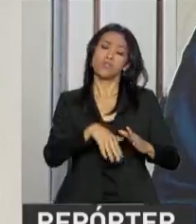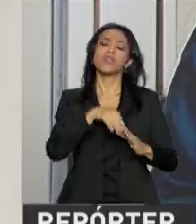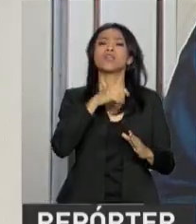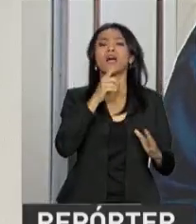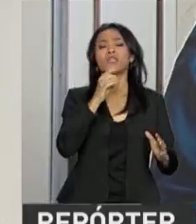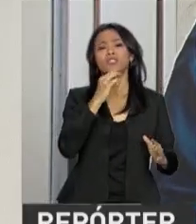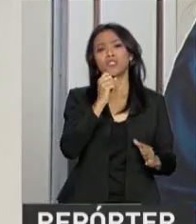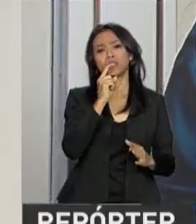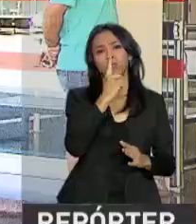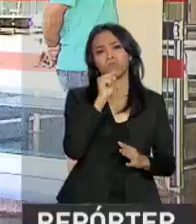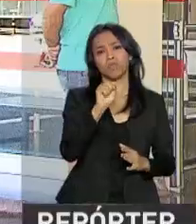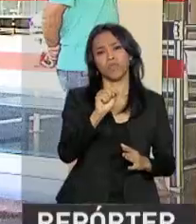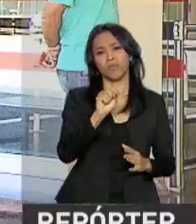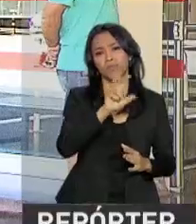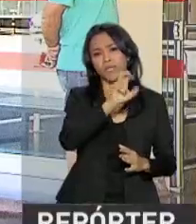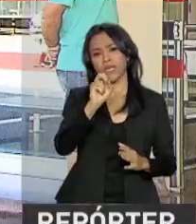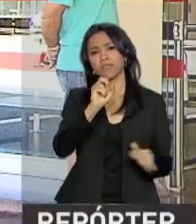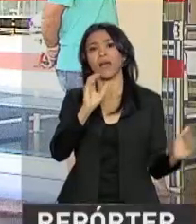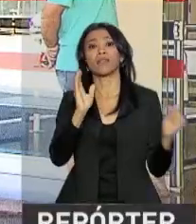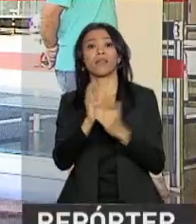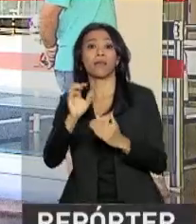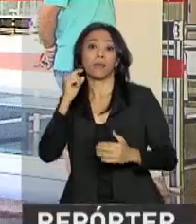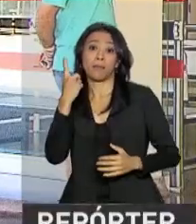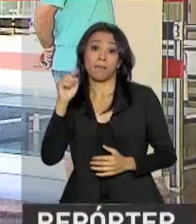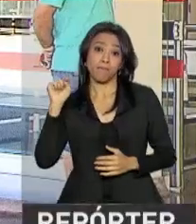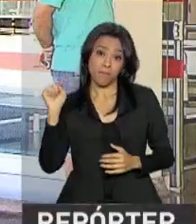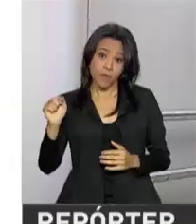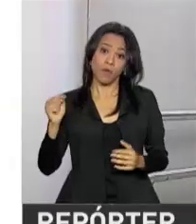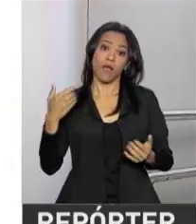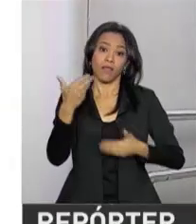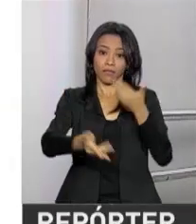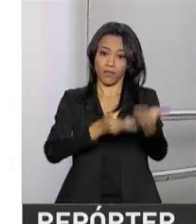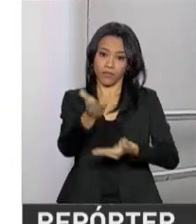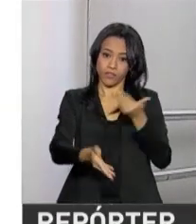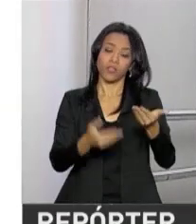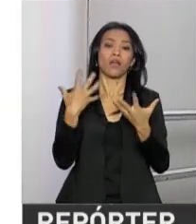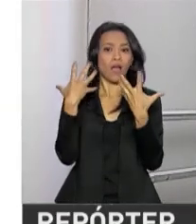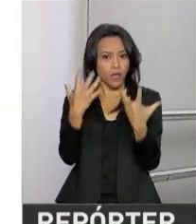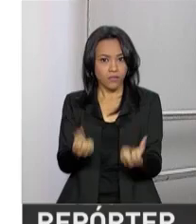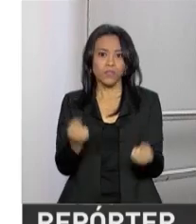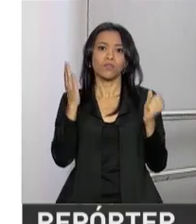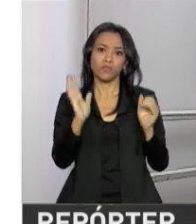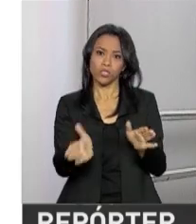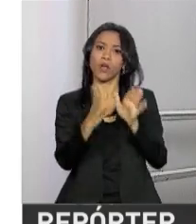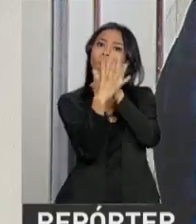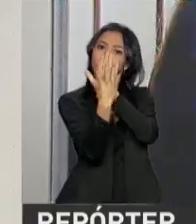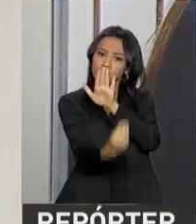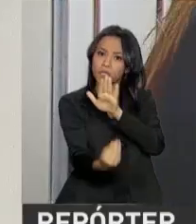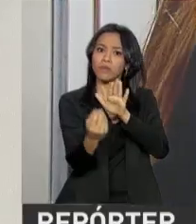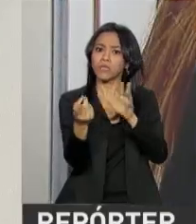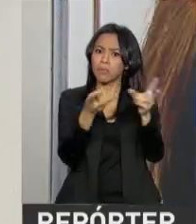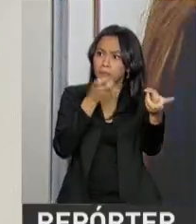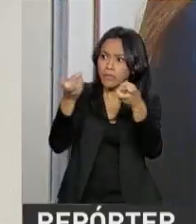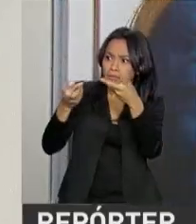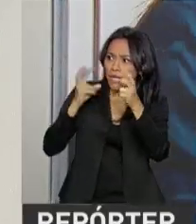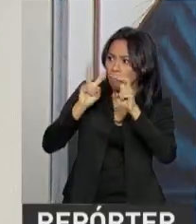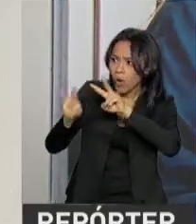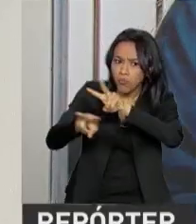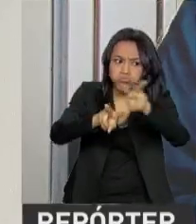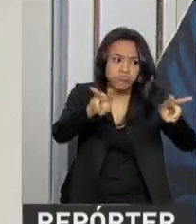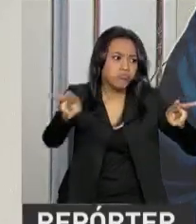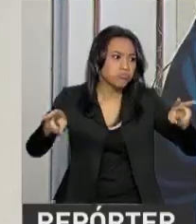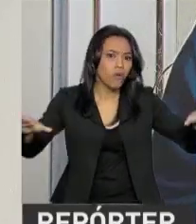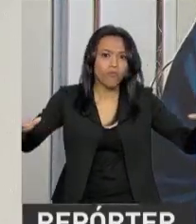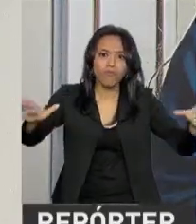por dia na emergência há três semanas adotou o sistema que o resultado já é visível corredores da emergência